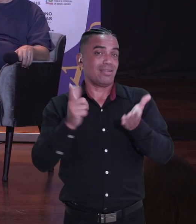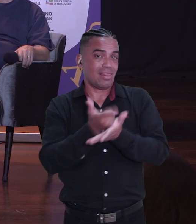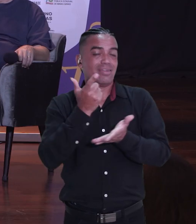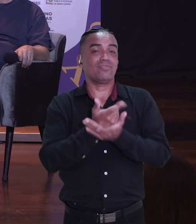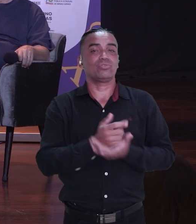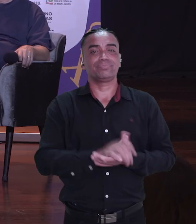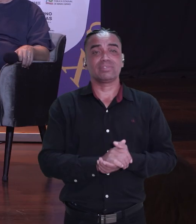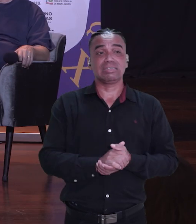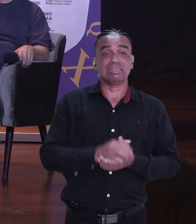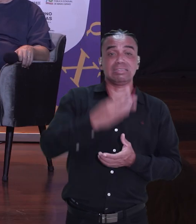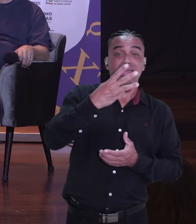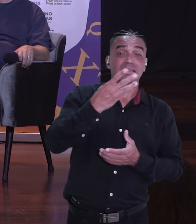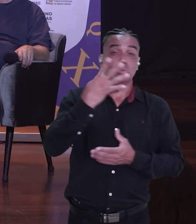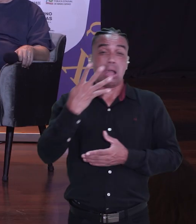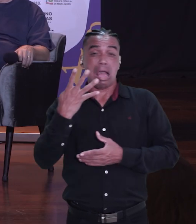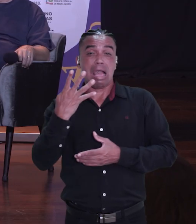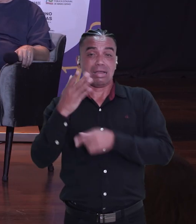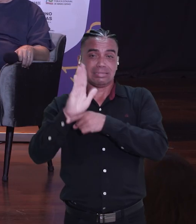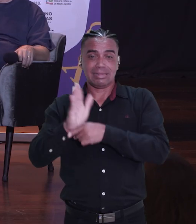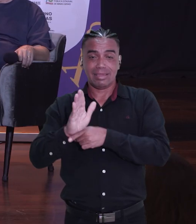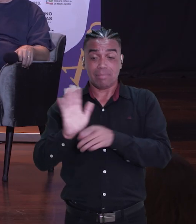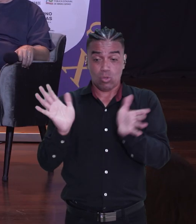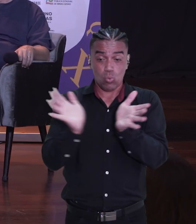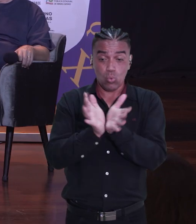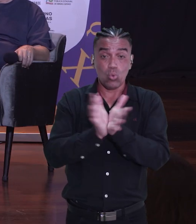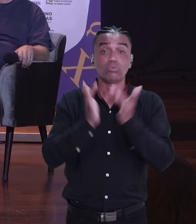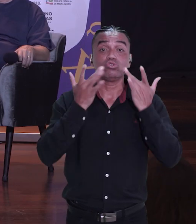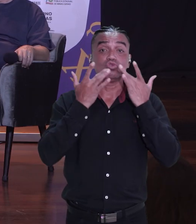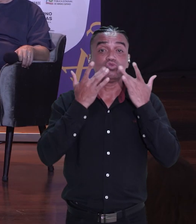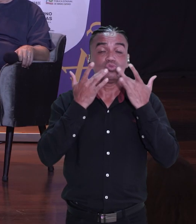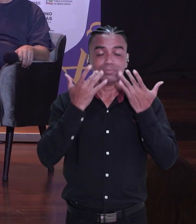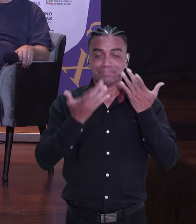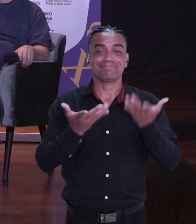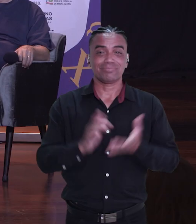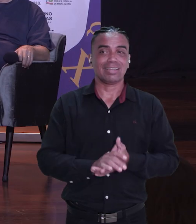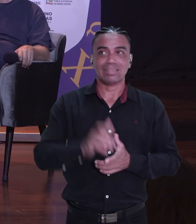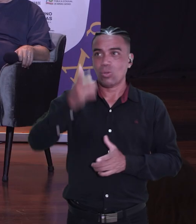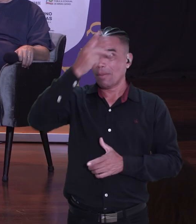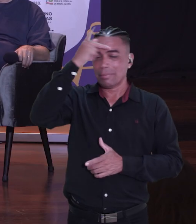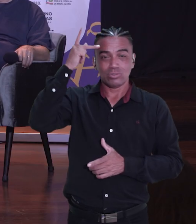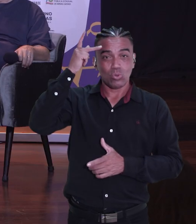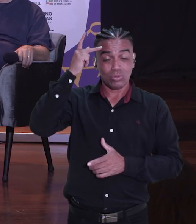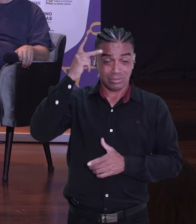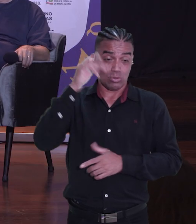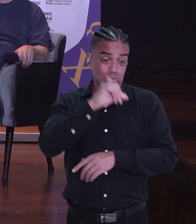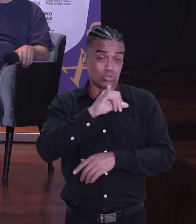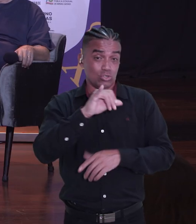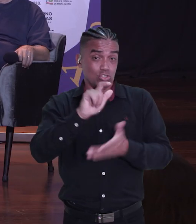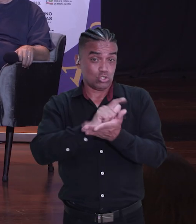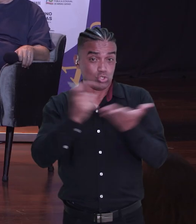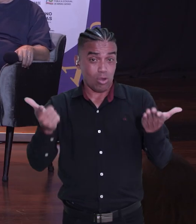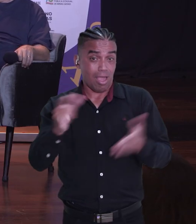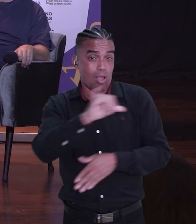4 cinemas, tinha um grupo de teatro, ou seja, e tinha pessoas que... E os jornais